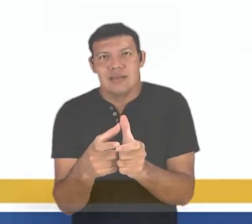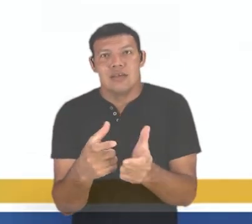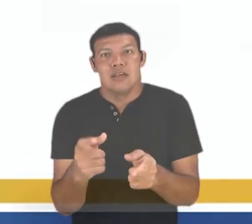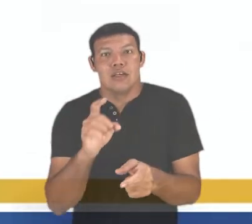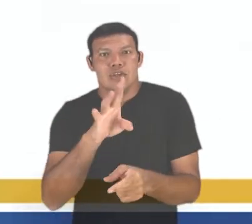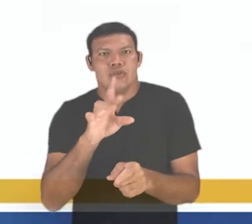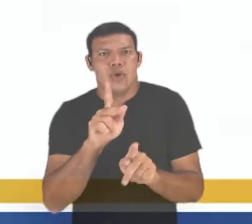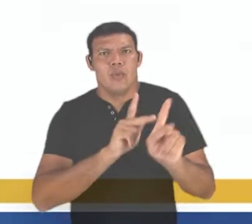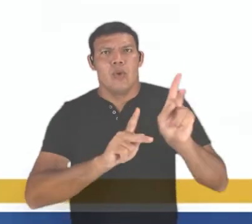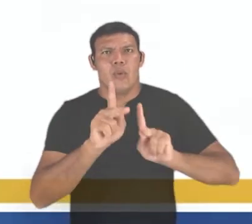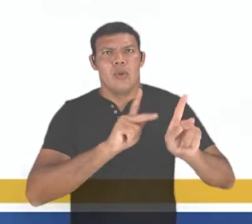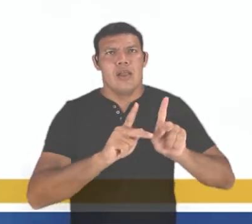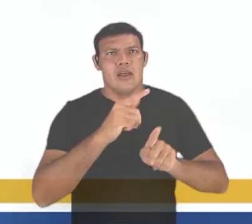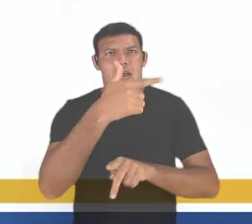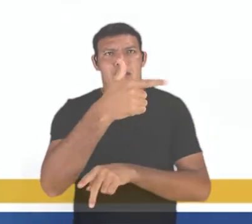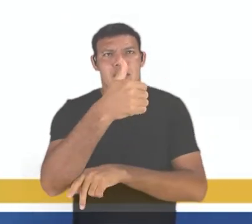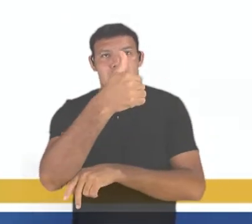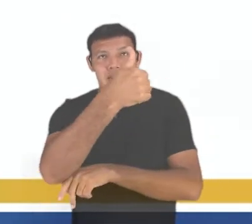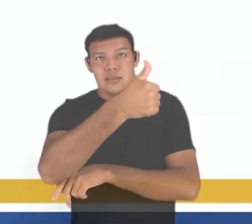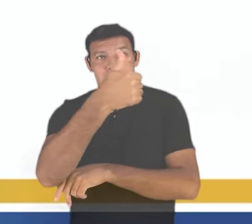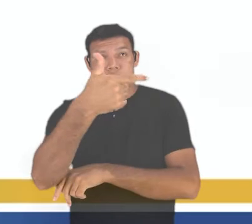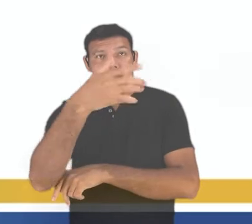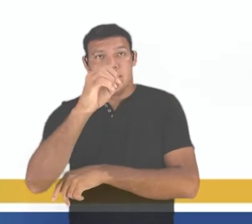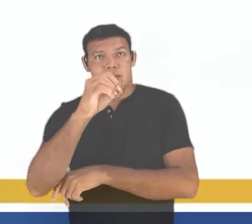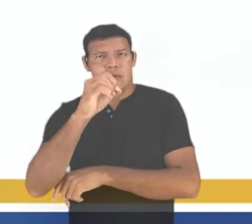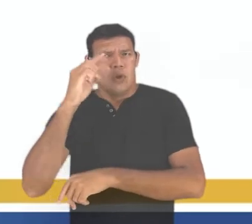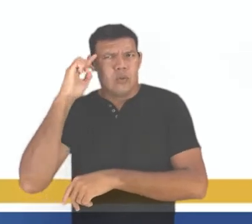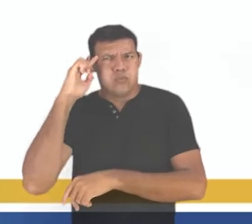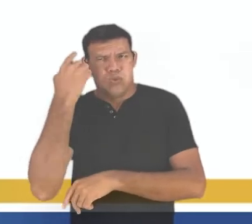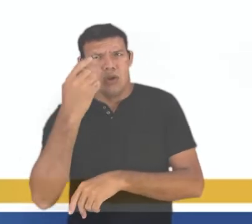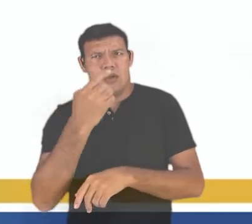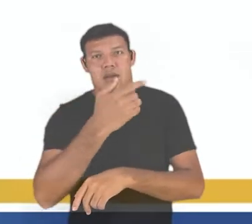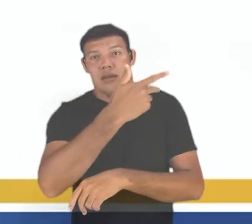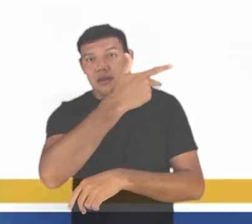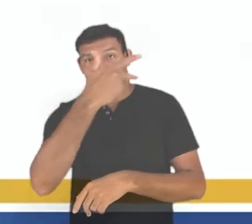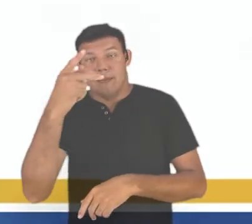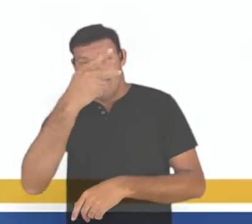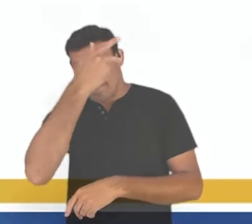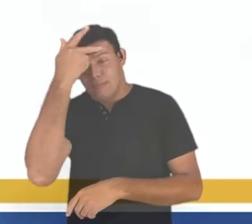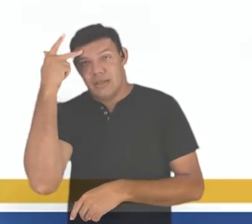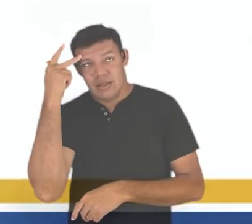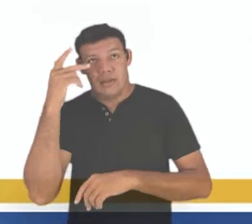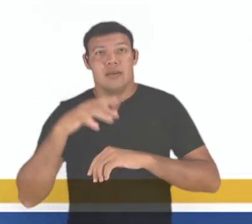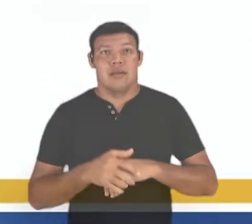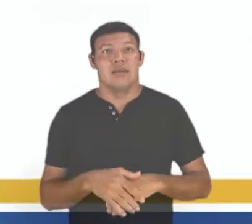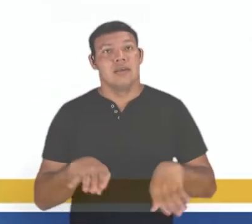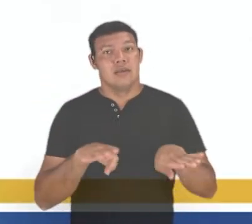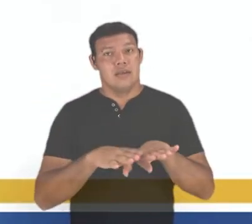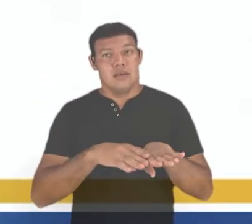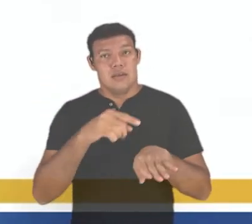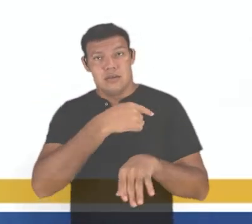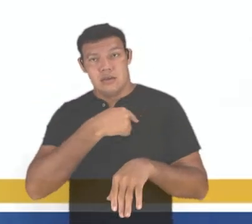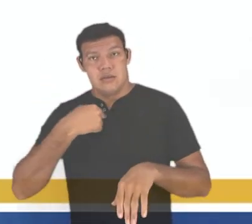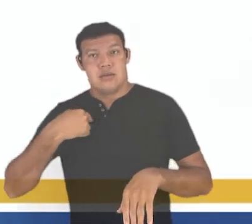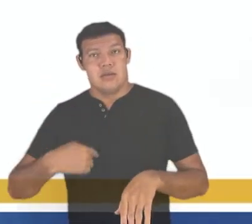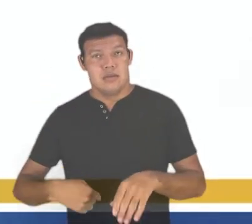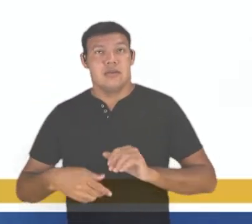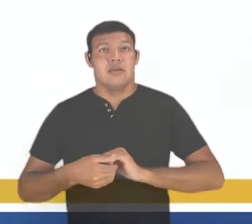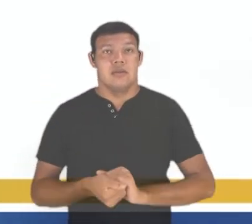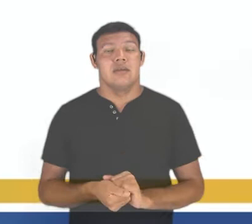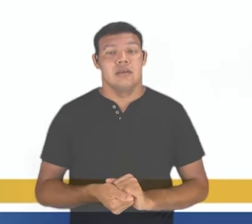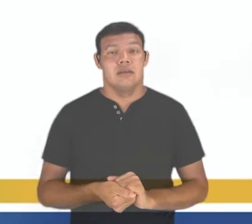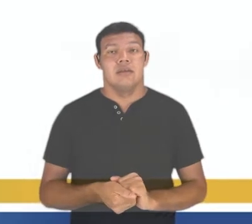120 milhões de pessoas. O outro caso é a China, que é o país que possui a maior população do globo, como eu citei, mas essa população